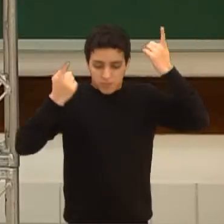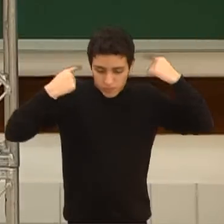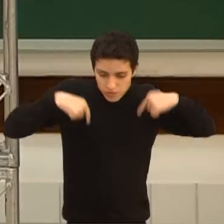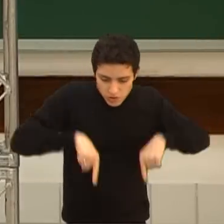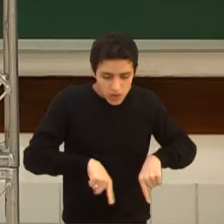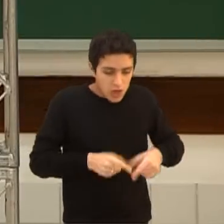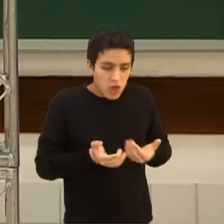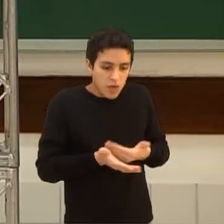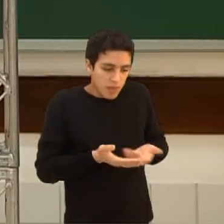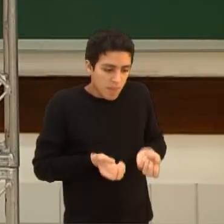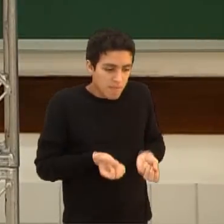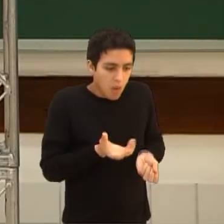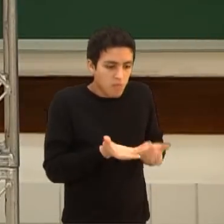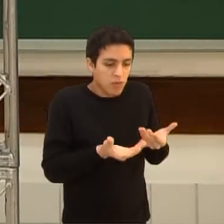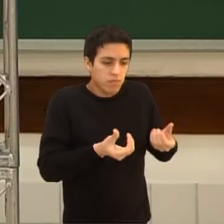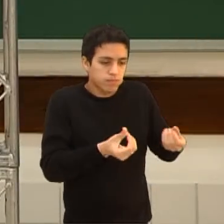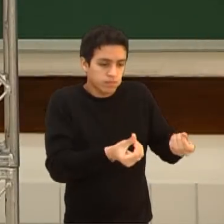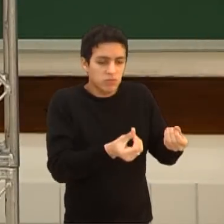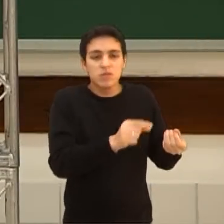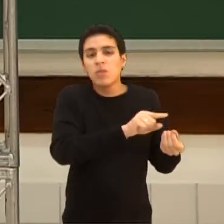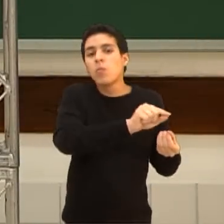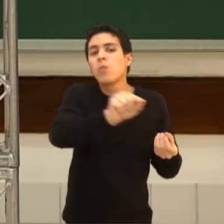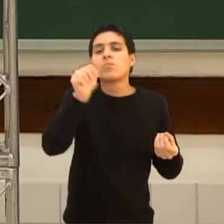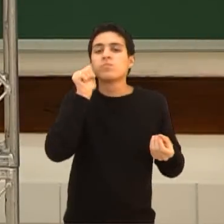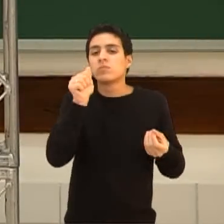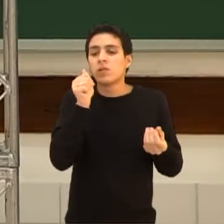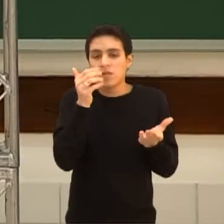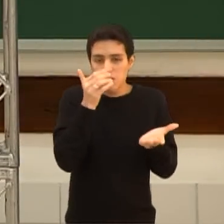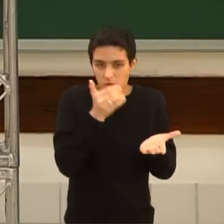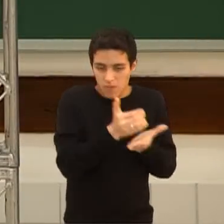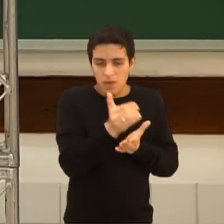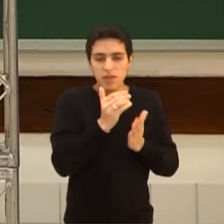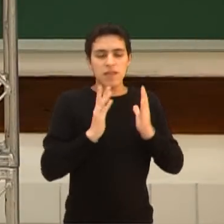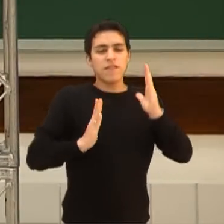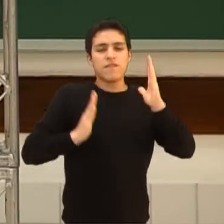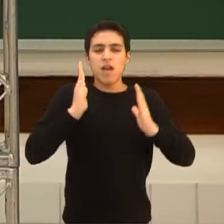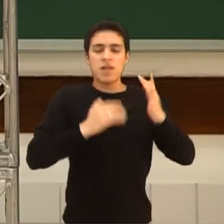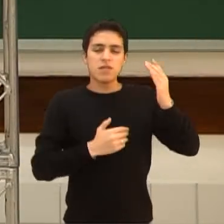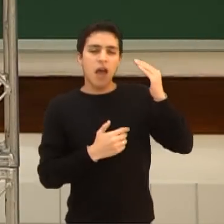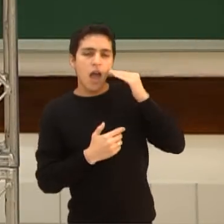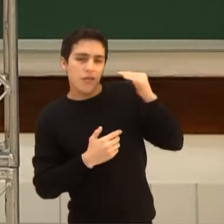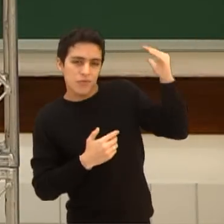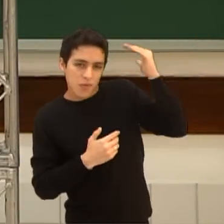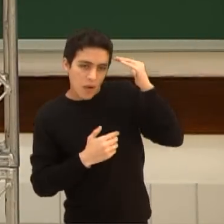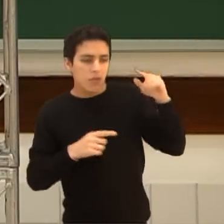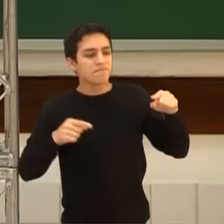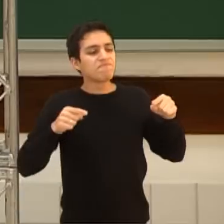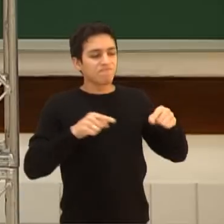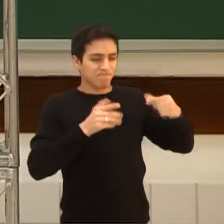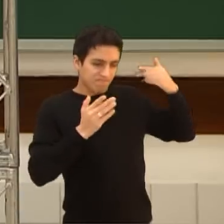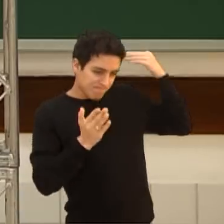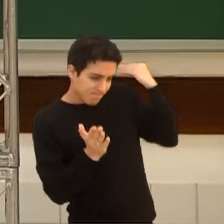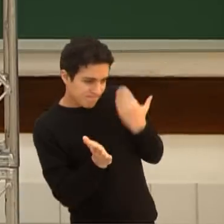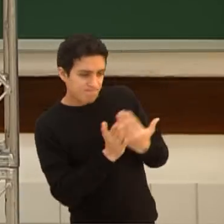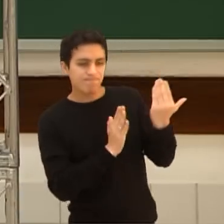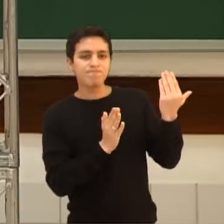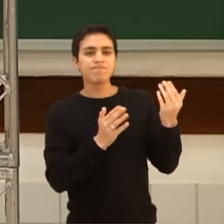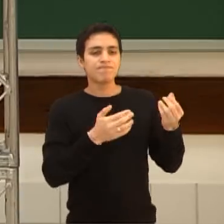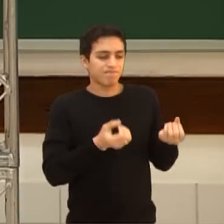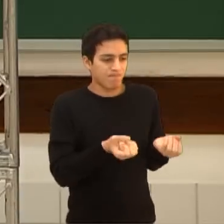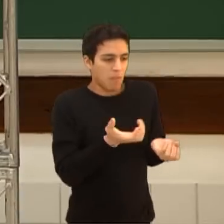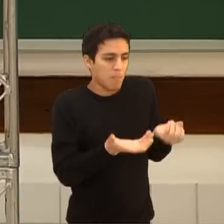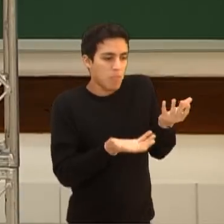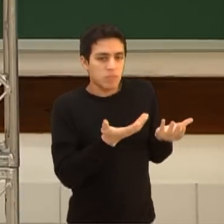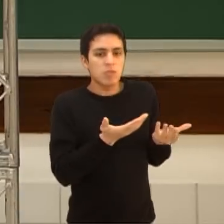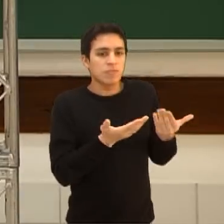esses ovócitos? Quando as meninas chegam na puberdade, na adolescência, tá? Aí sim, eles amadurecem, né,